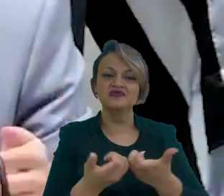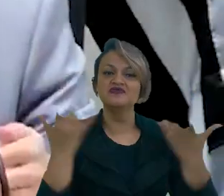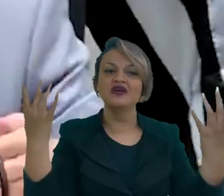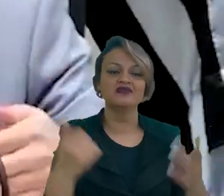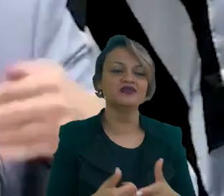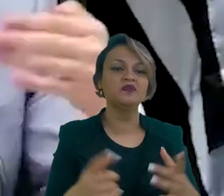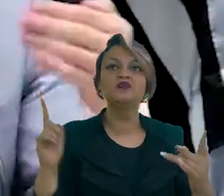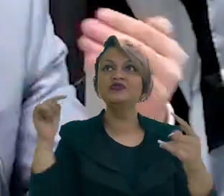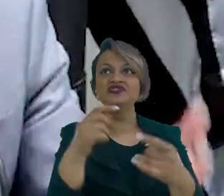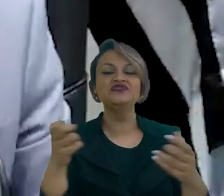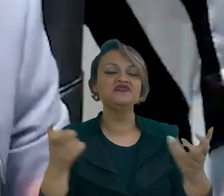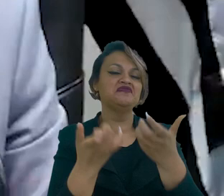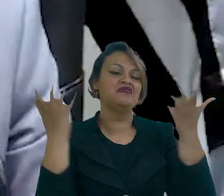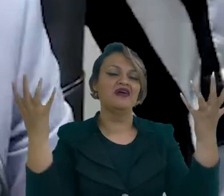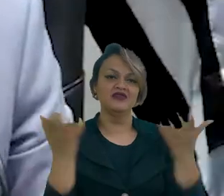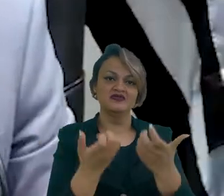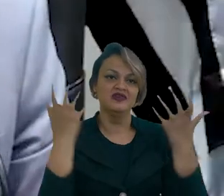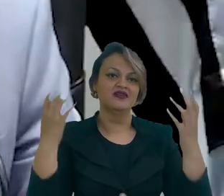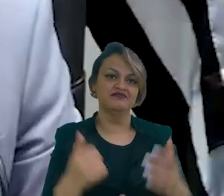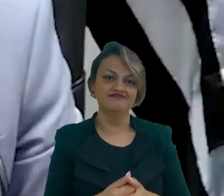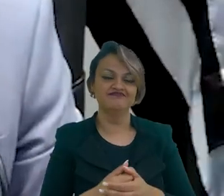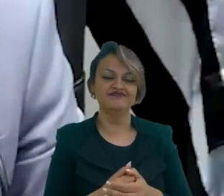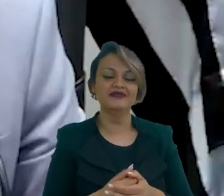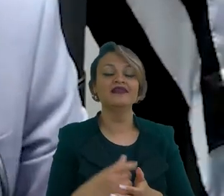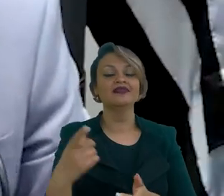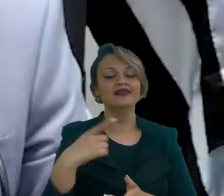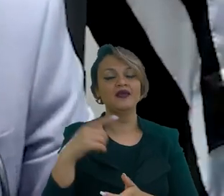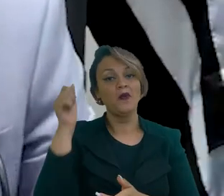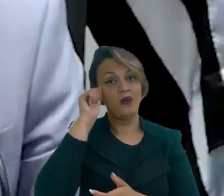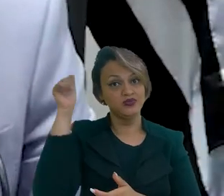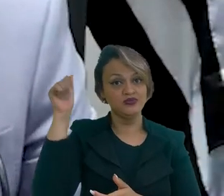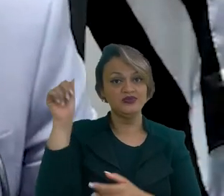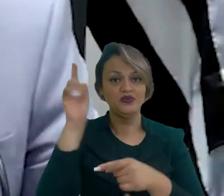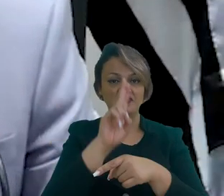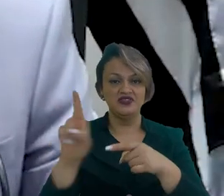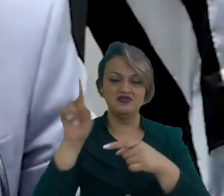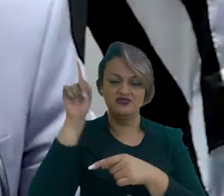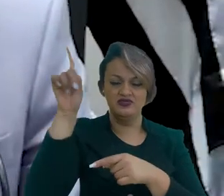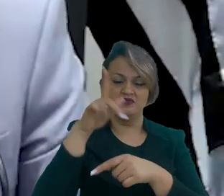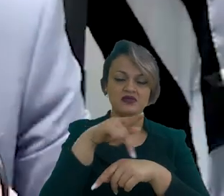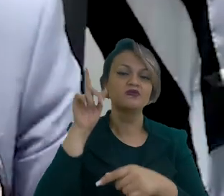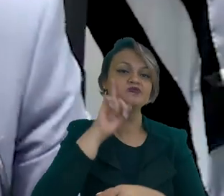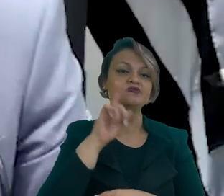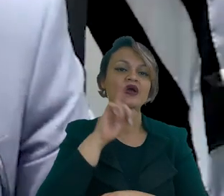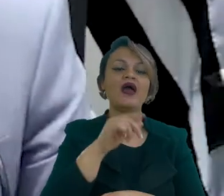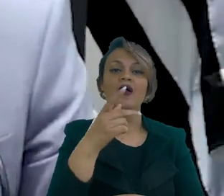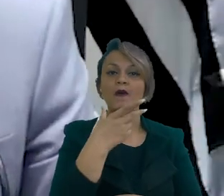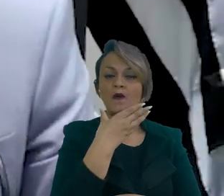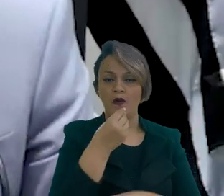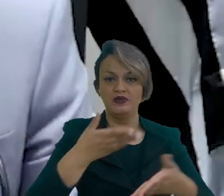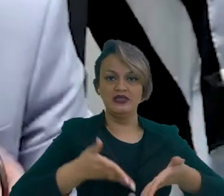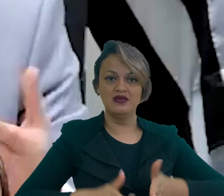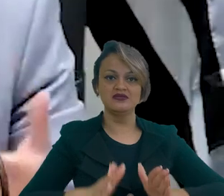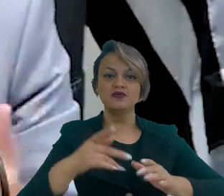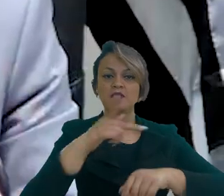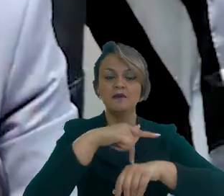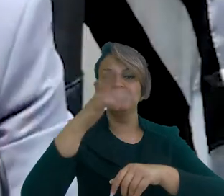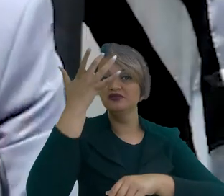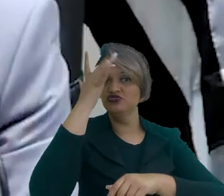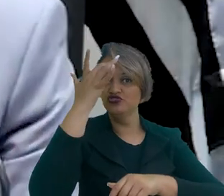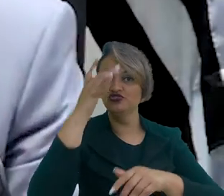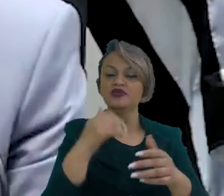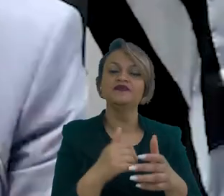e várias causas dessa proliferação quer dizer tem um autor da Universidade de Harvard é um